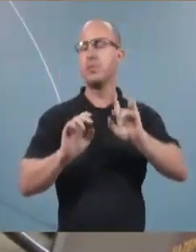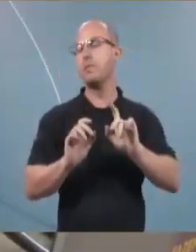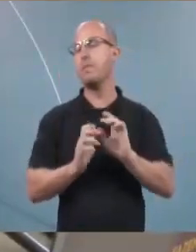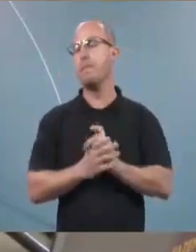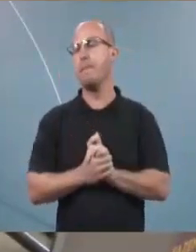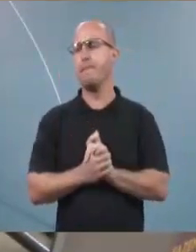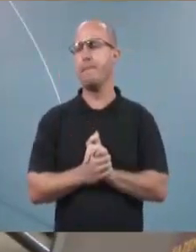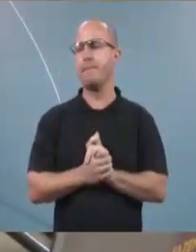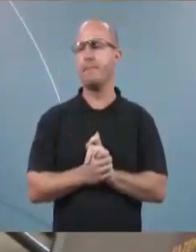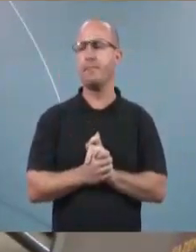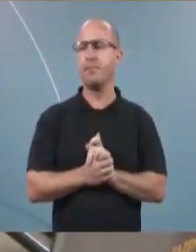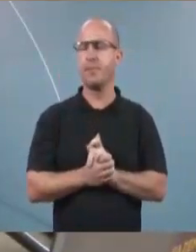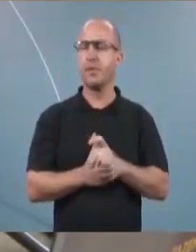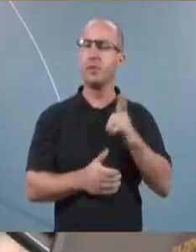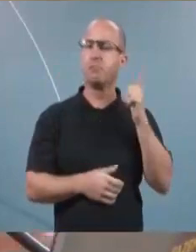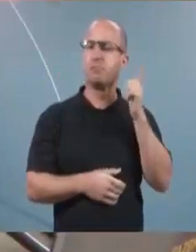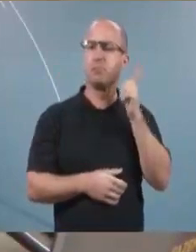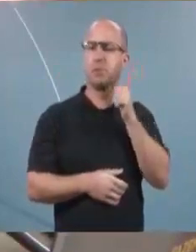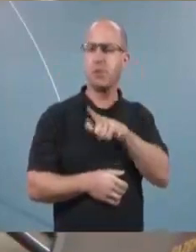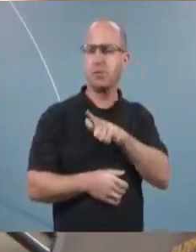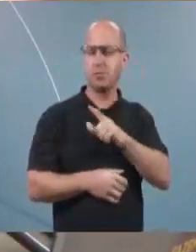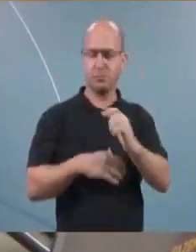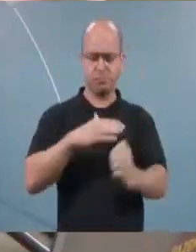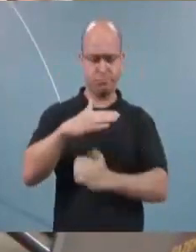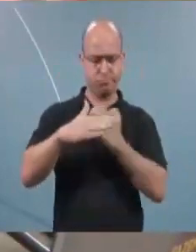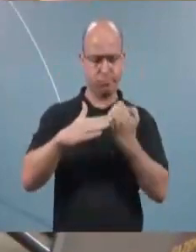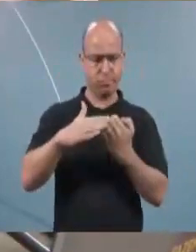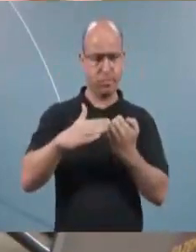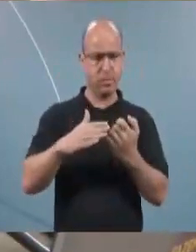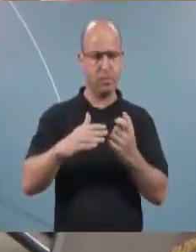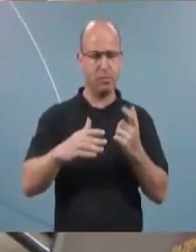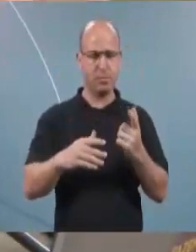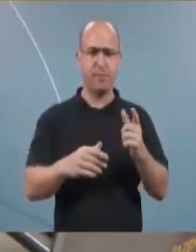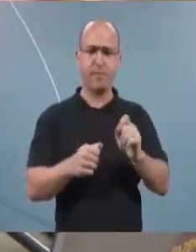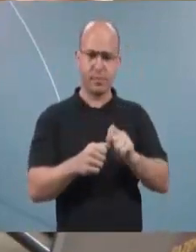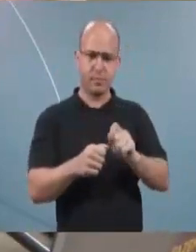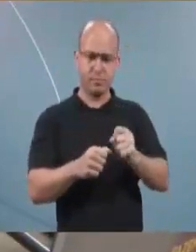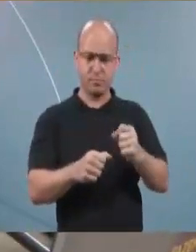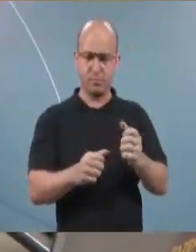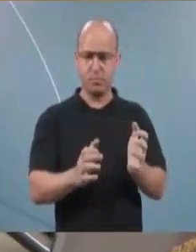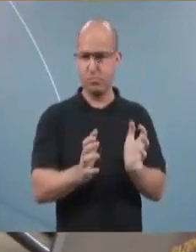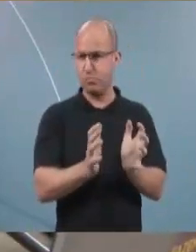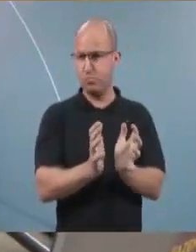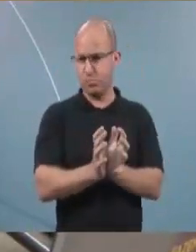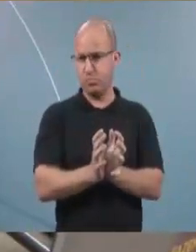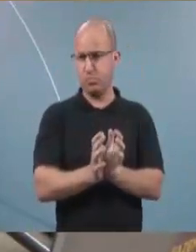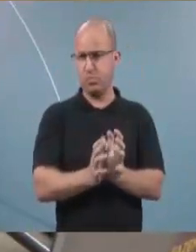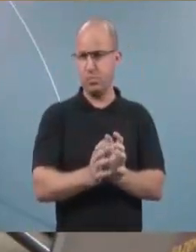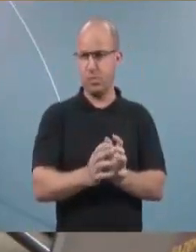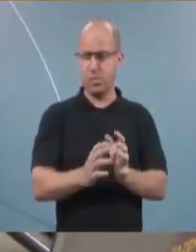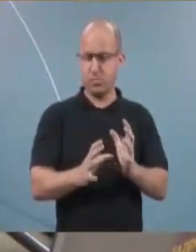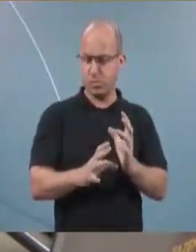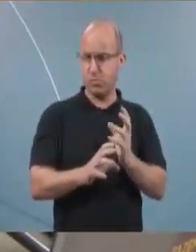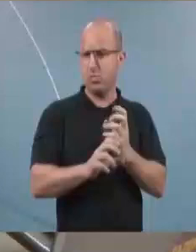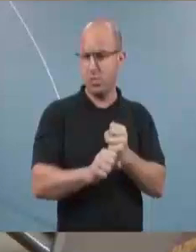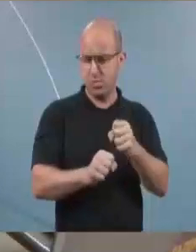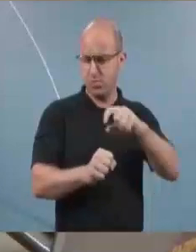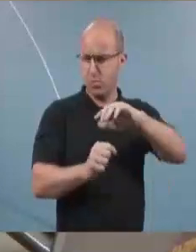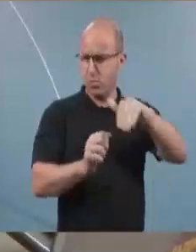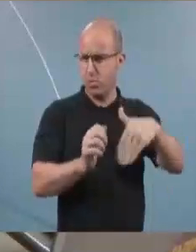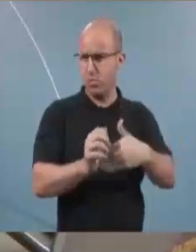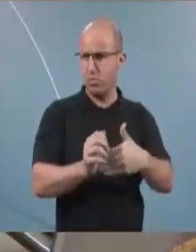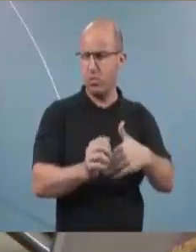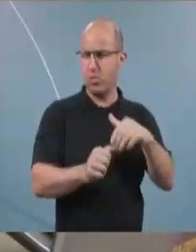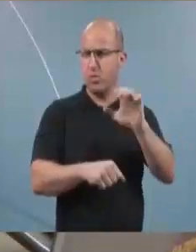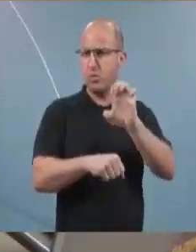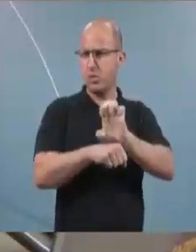foram ganhas por uma empresa para realizar um lote desse Total o